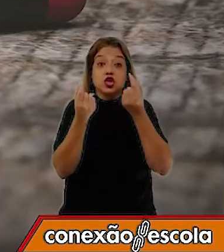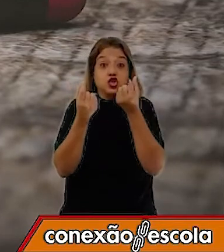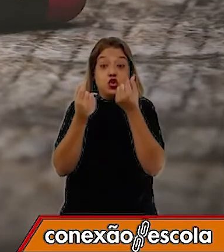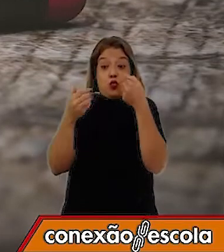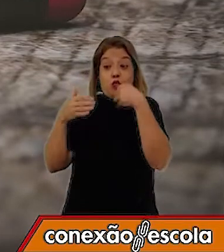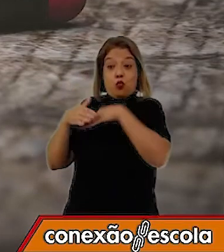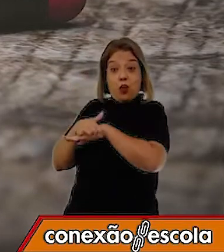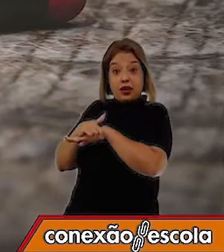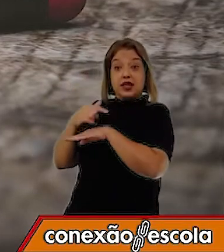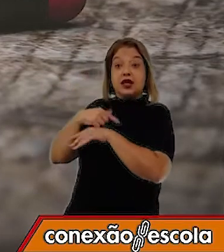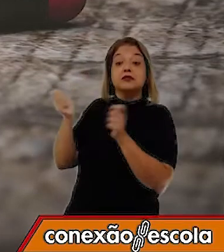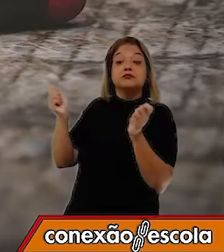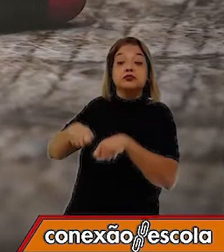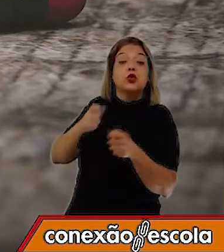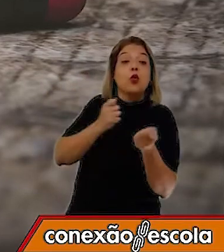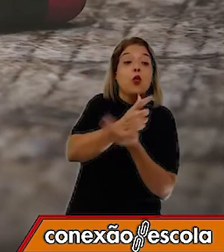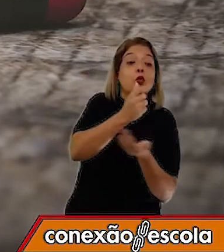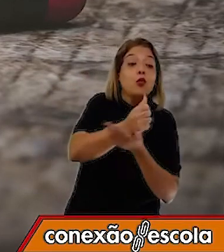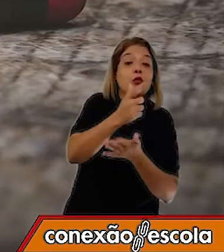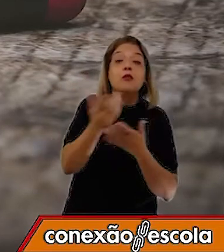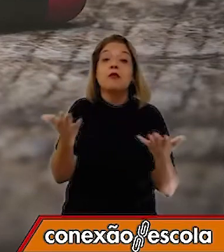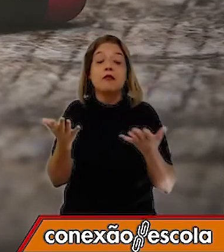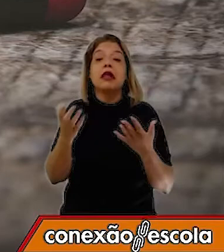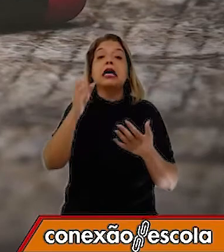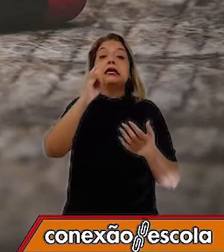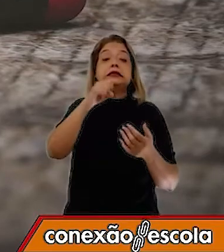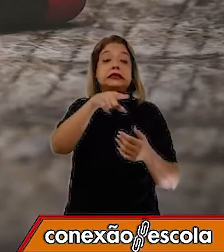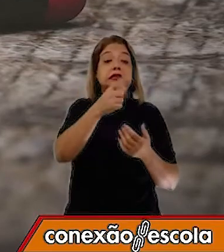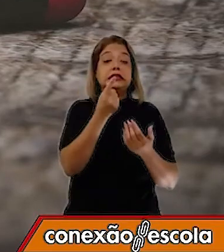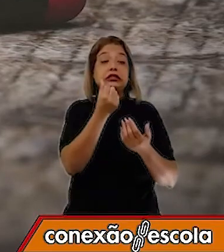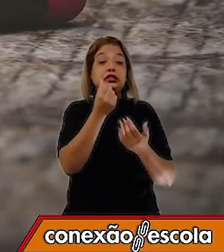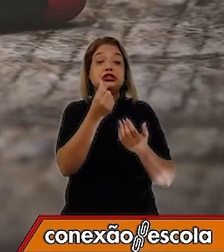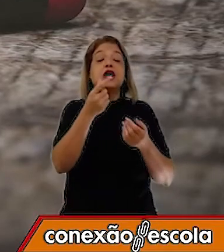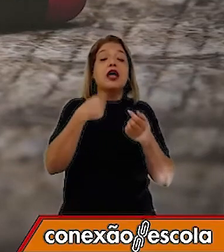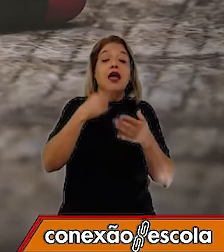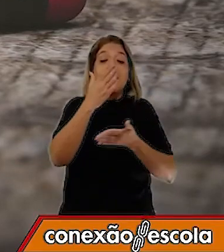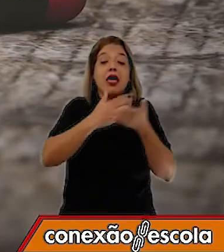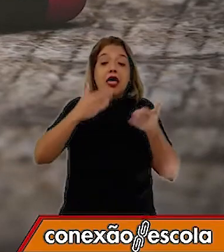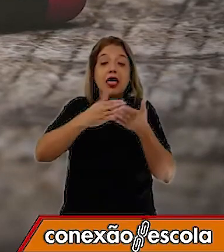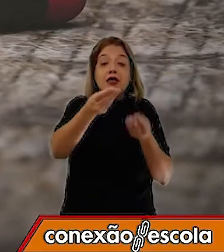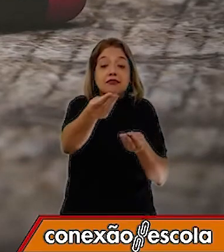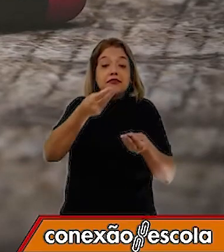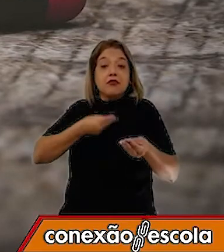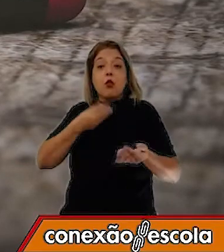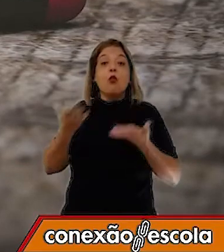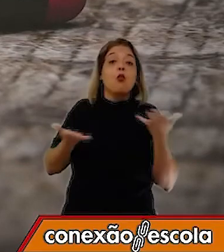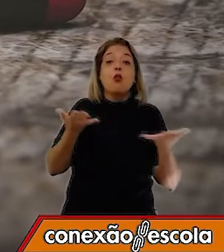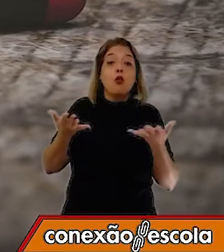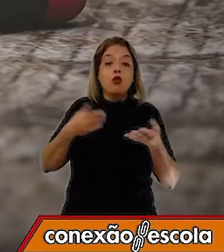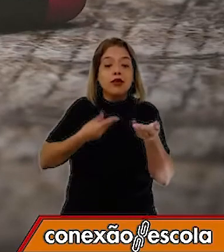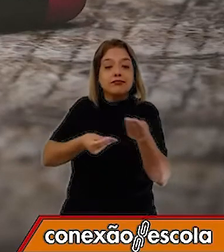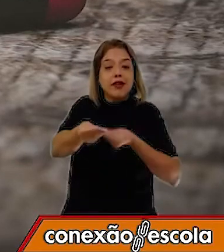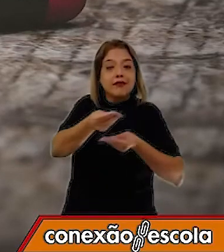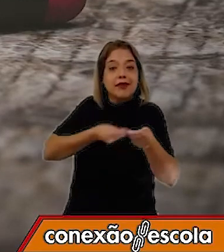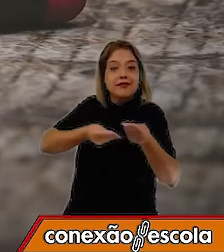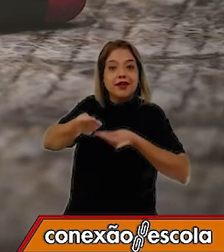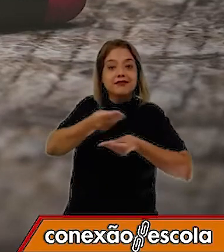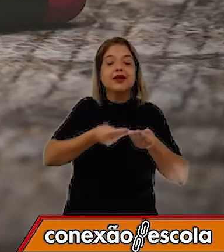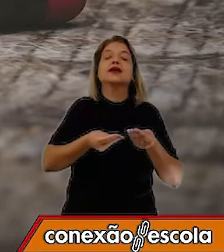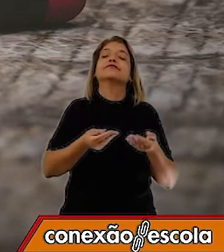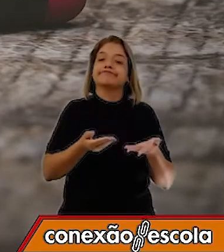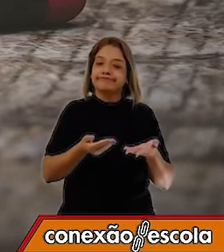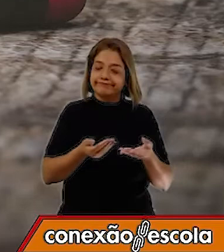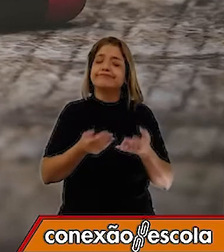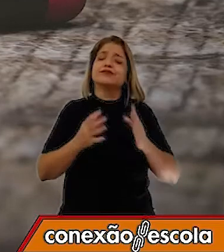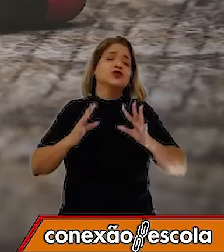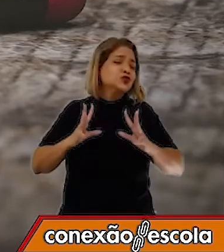quanto você pode comprar. Se for a mais, o quanto vai ser de troco. Então, gente,